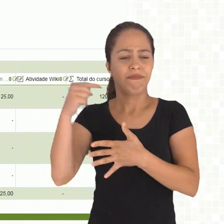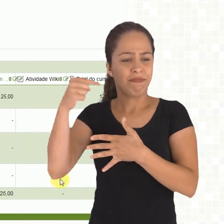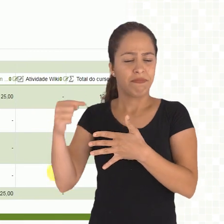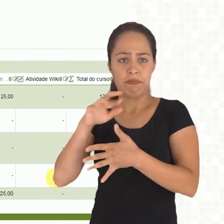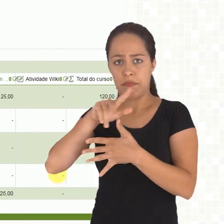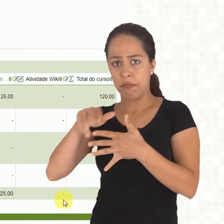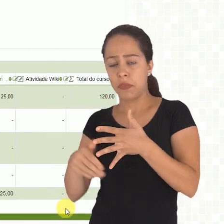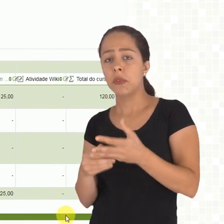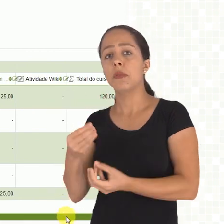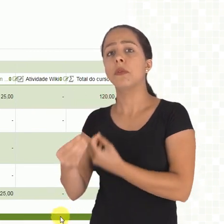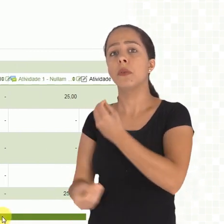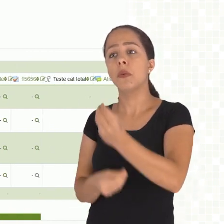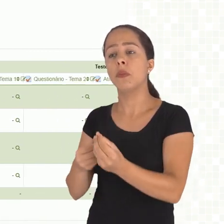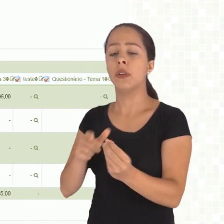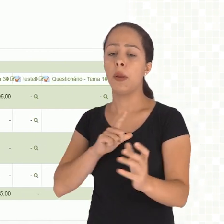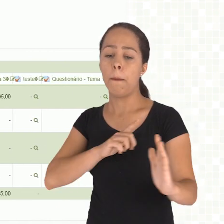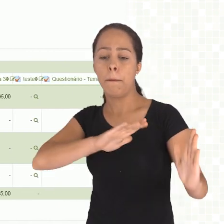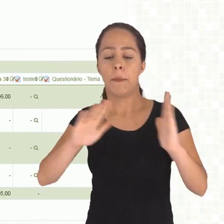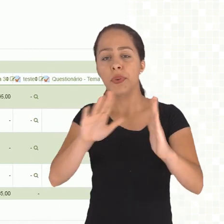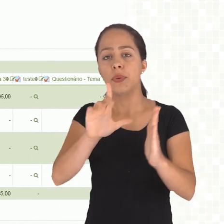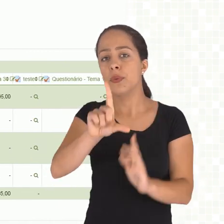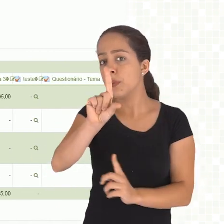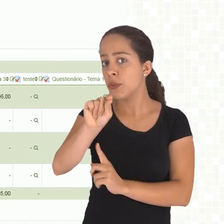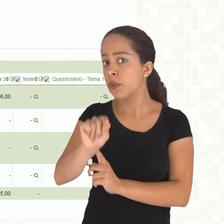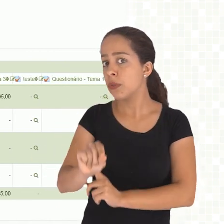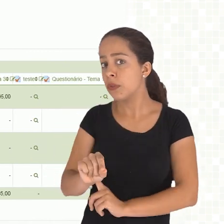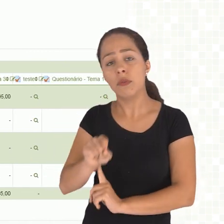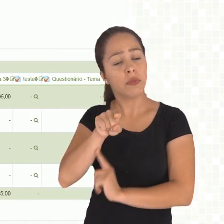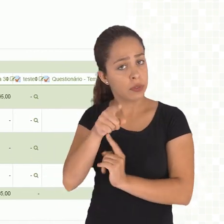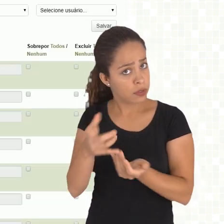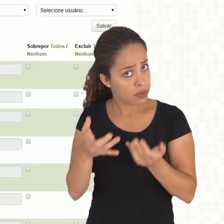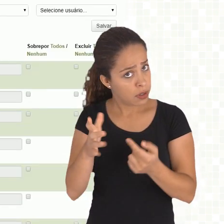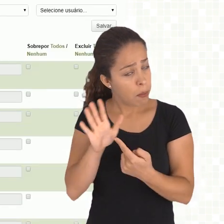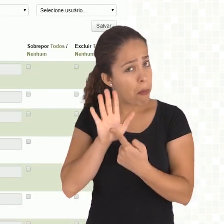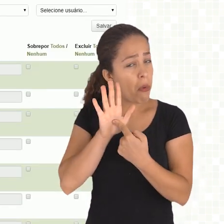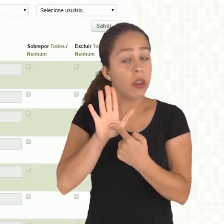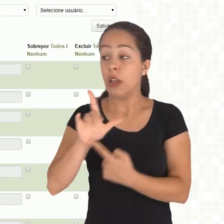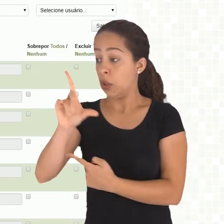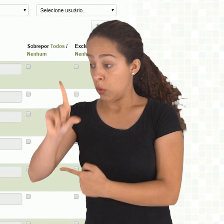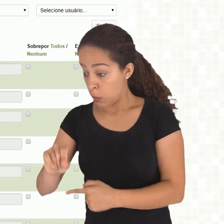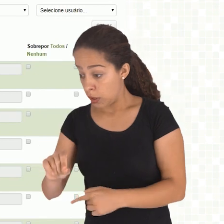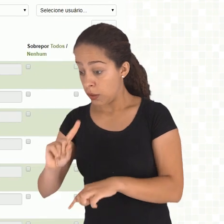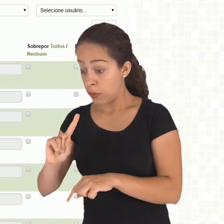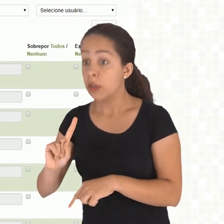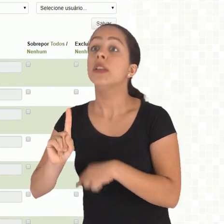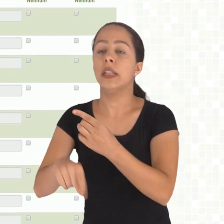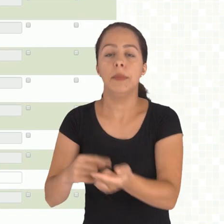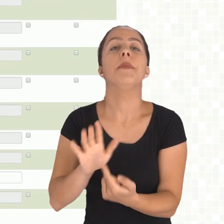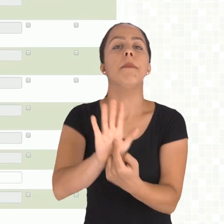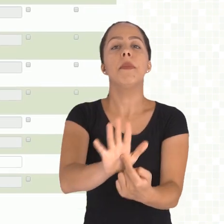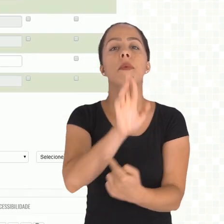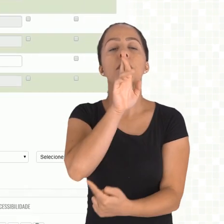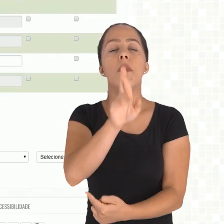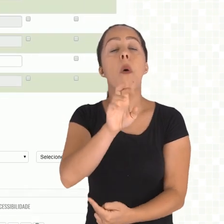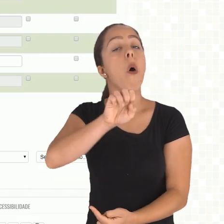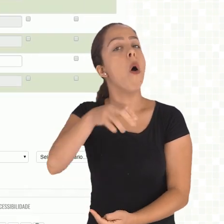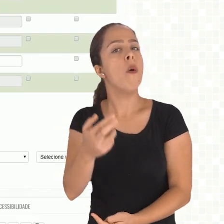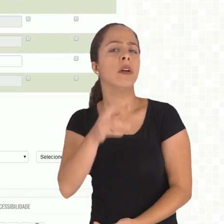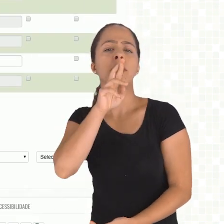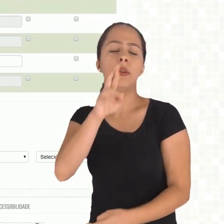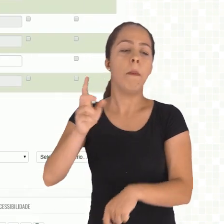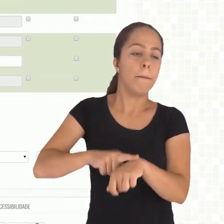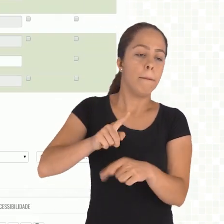ainda não foi preenchida como é que você dá essa nota clicando aqui você vai conseguir ver todas as notas do